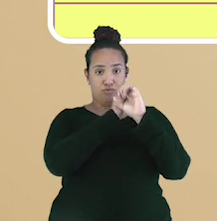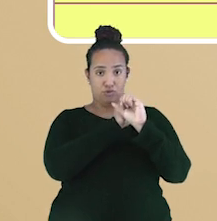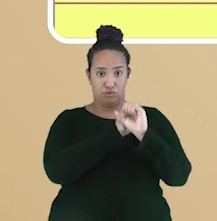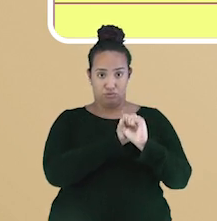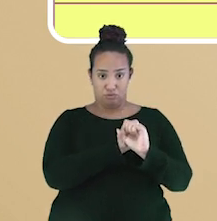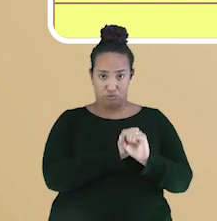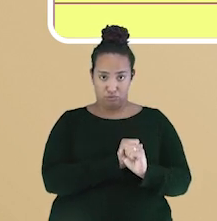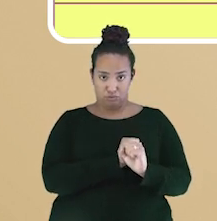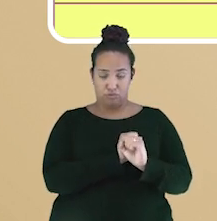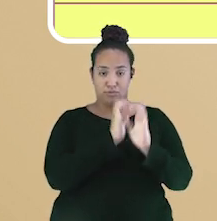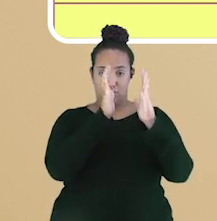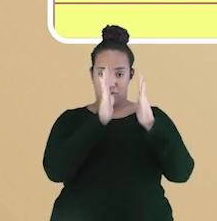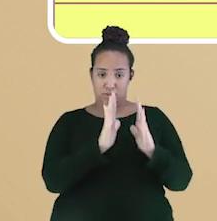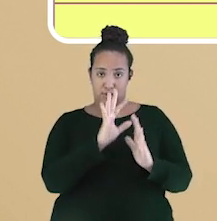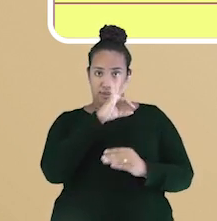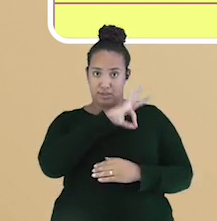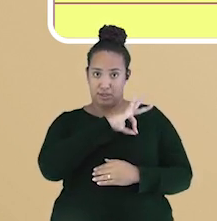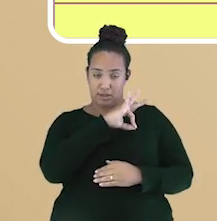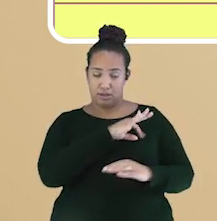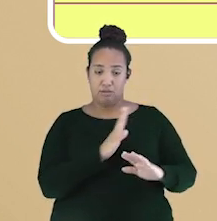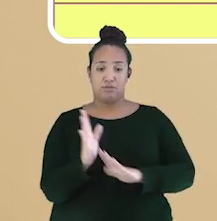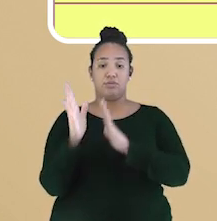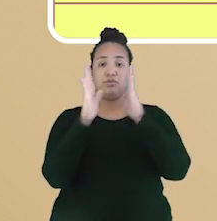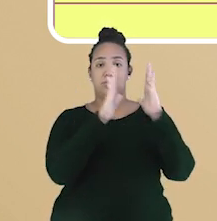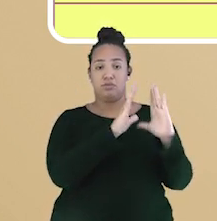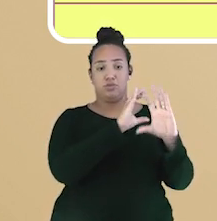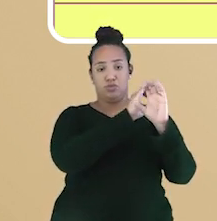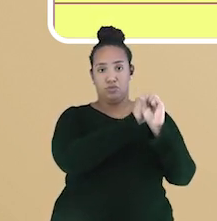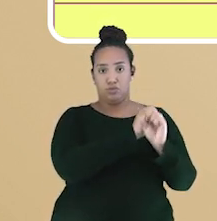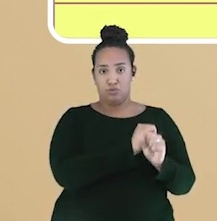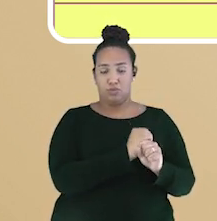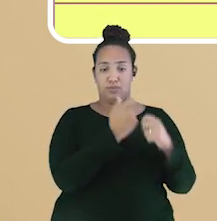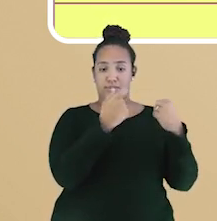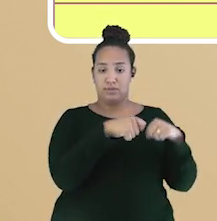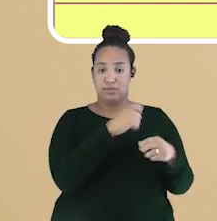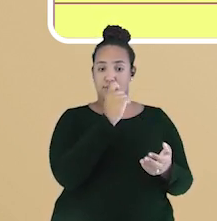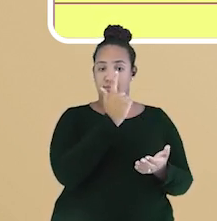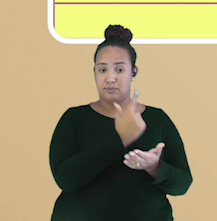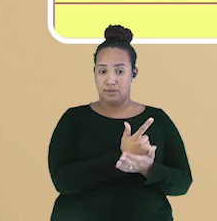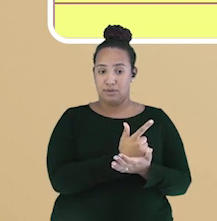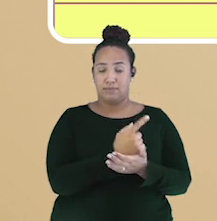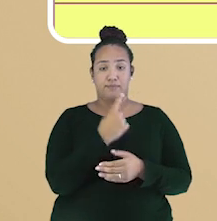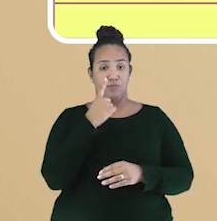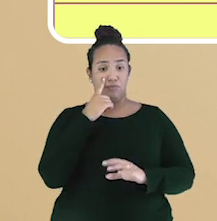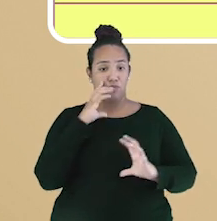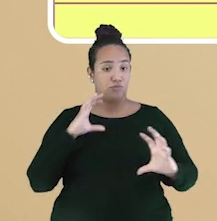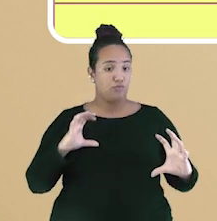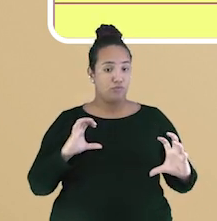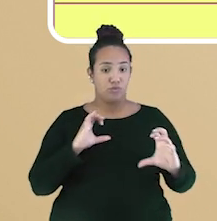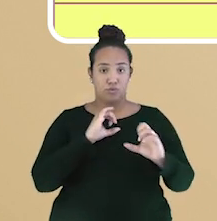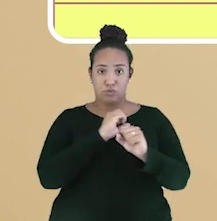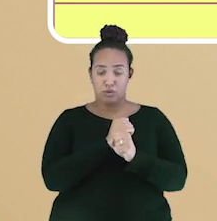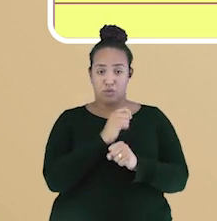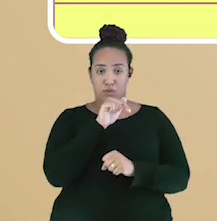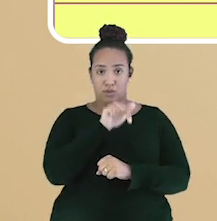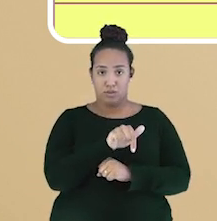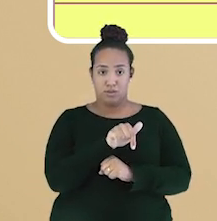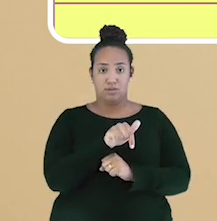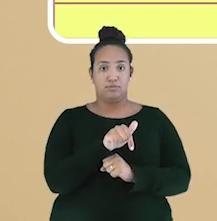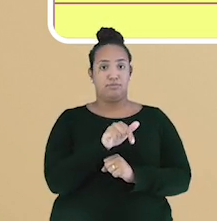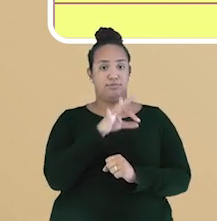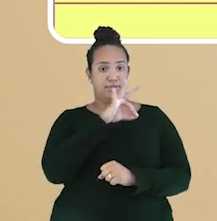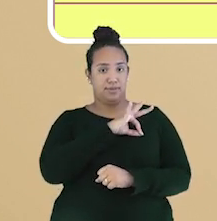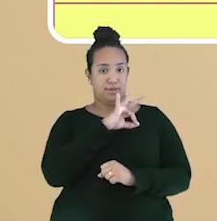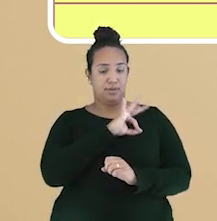e a soma dos valores gastos depois pegue o total dos valores recebidos menos